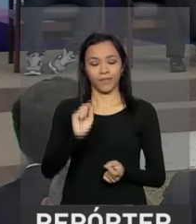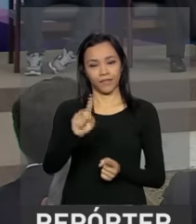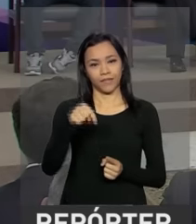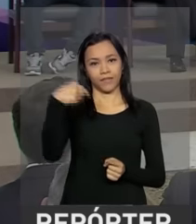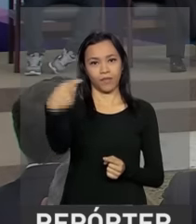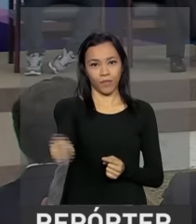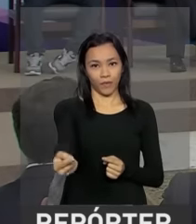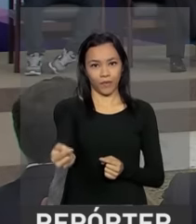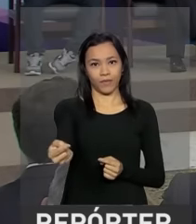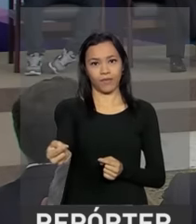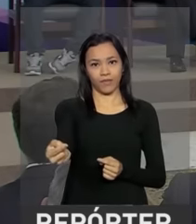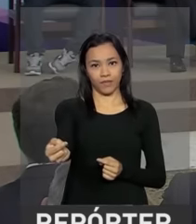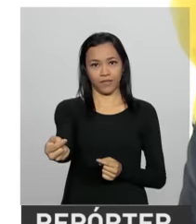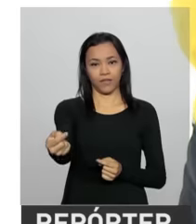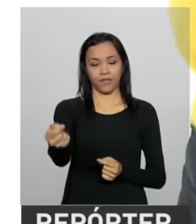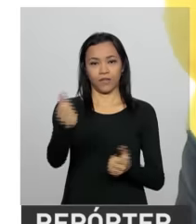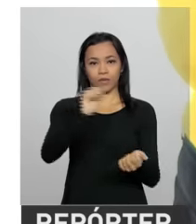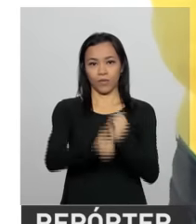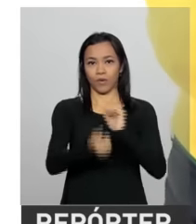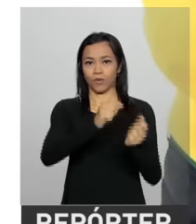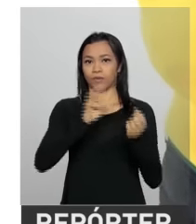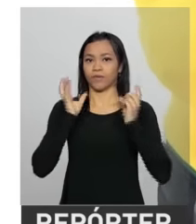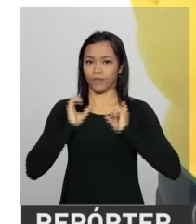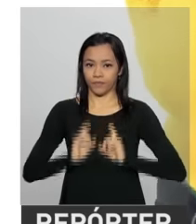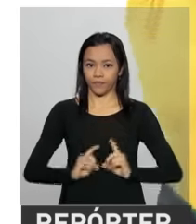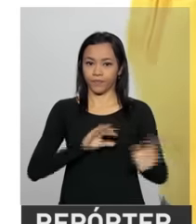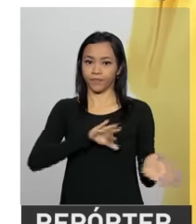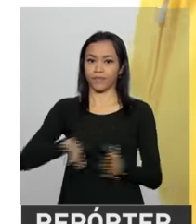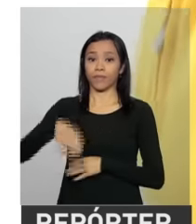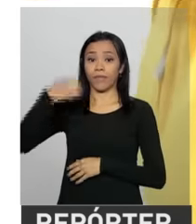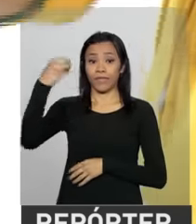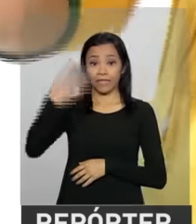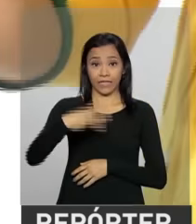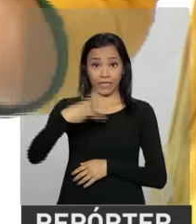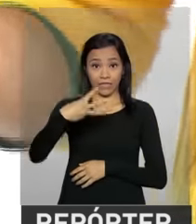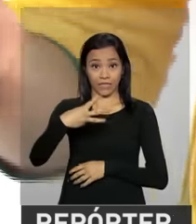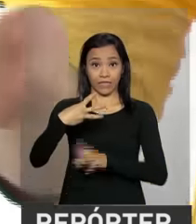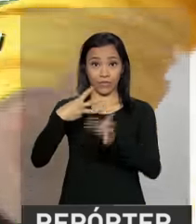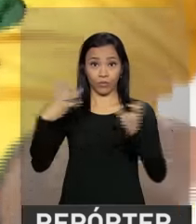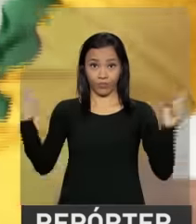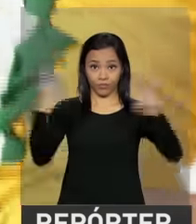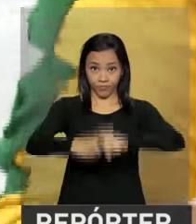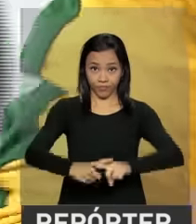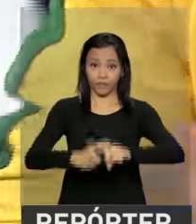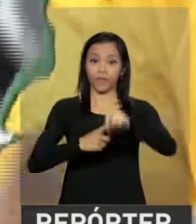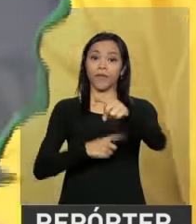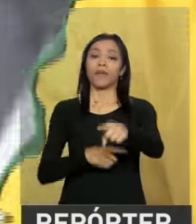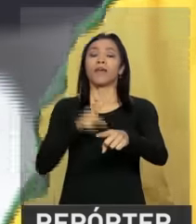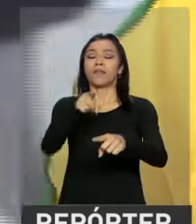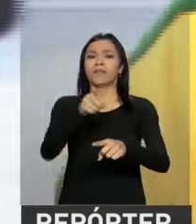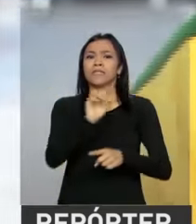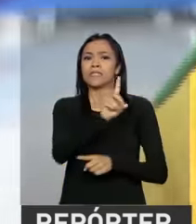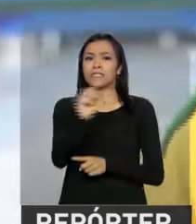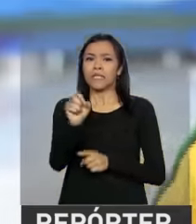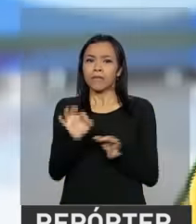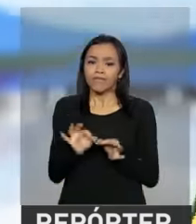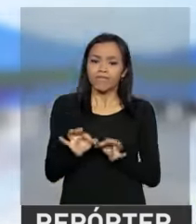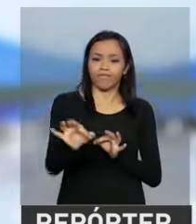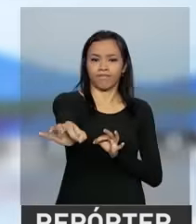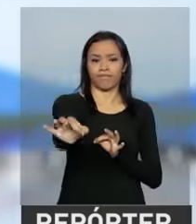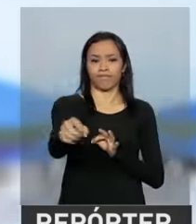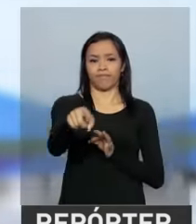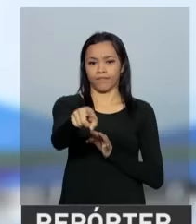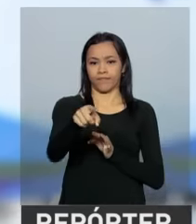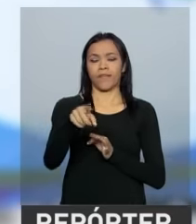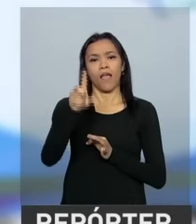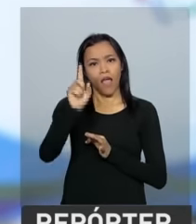eh paralímpicos na terceira edição dos Jogos johanson vai competir nos 100 m e no revezamento 4 por